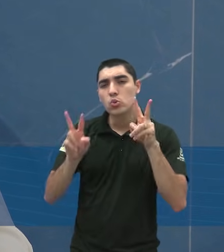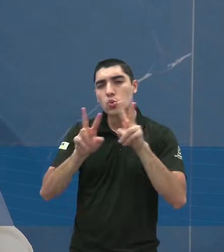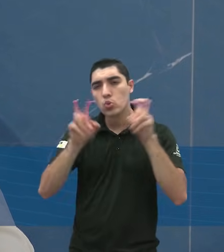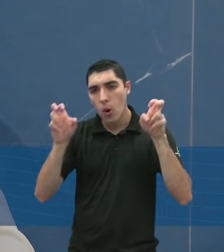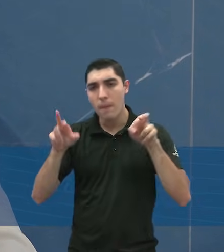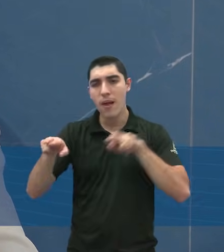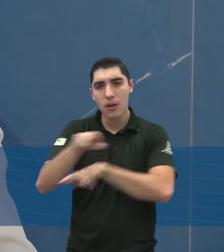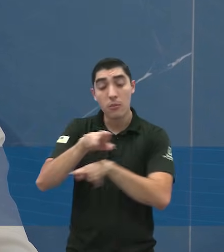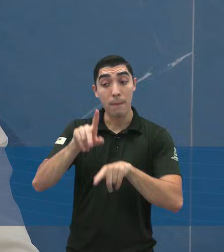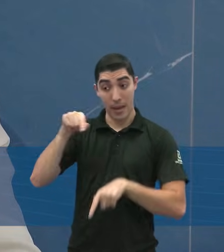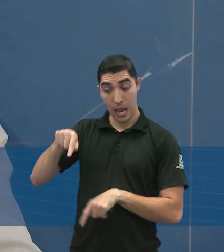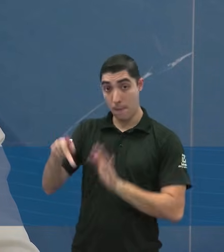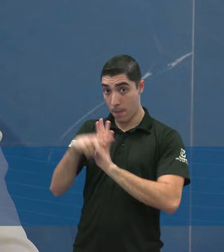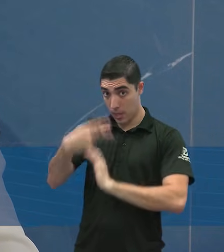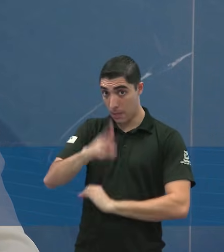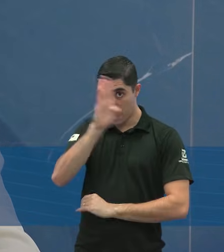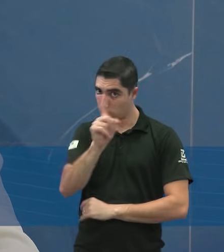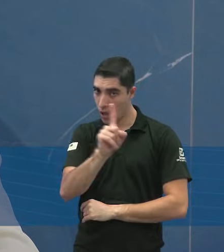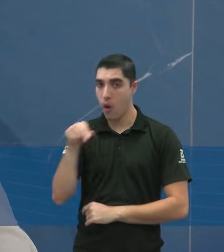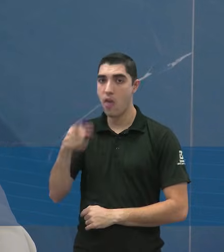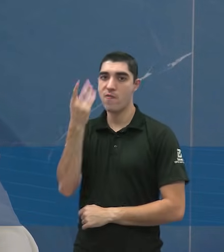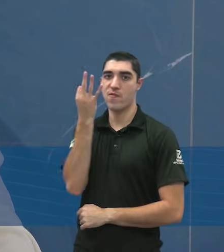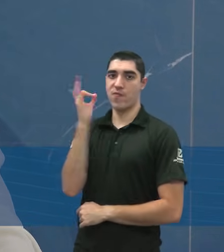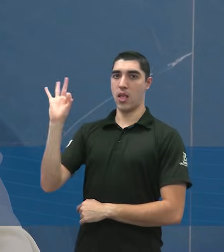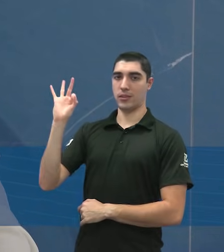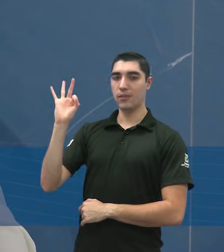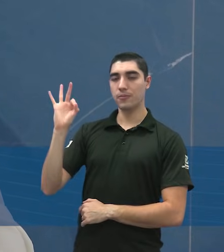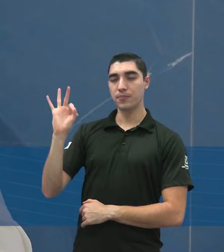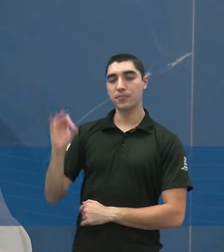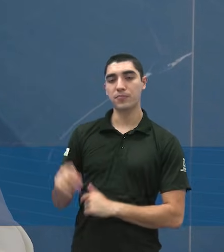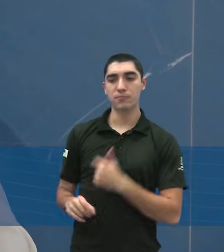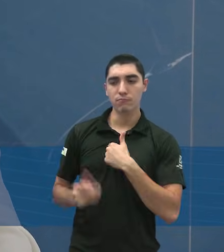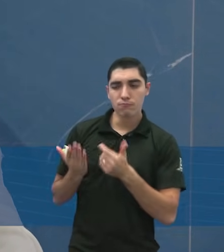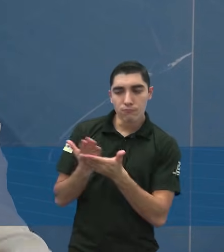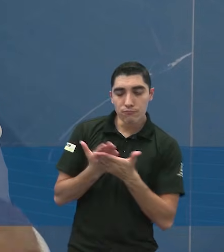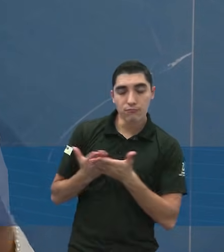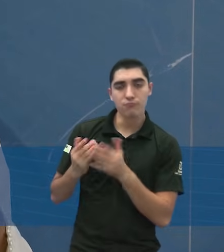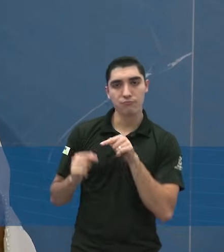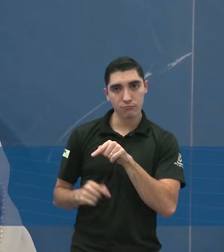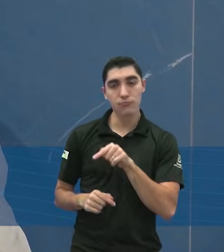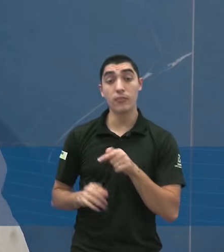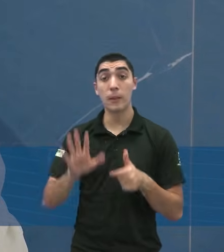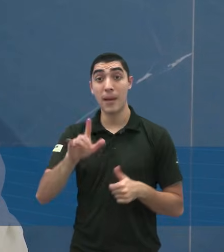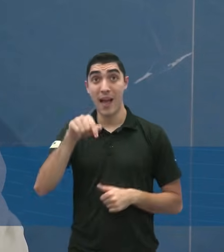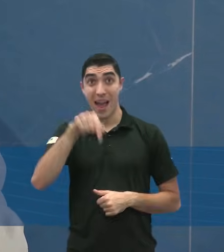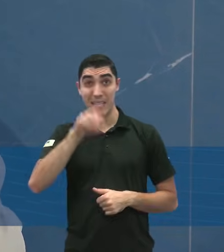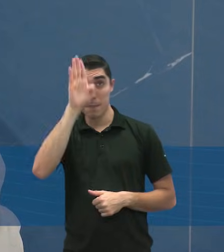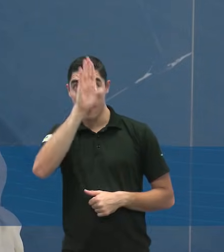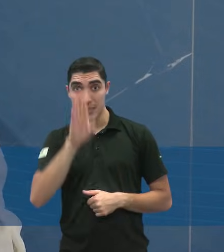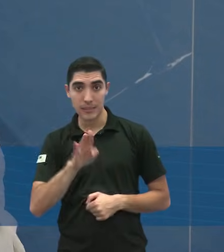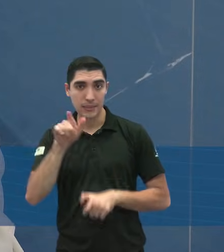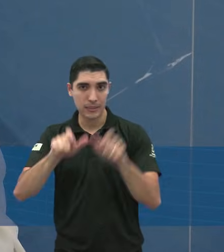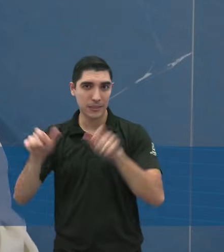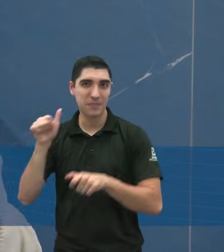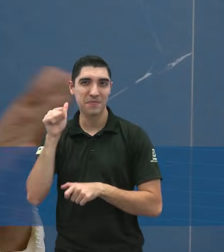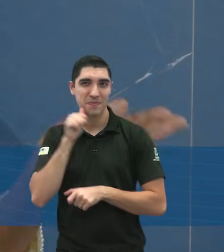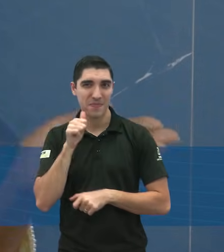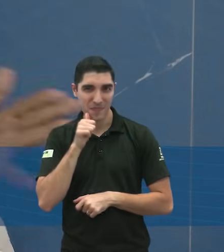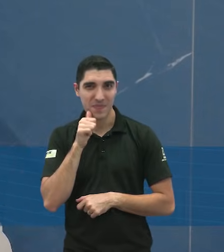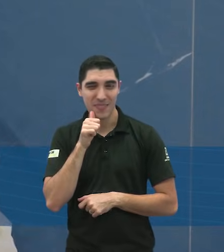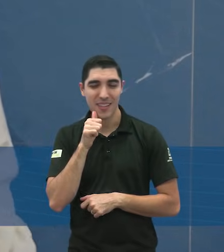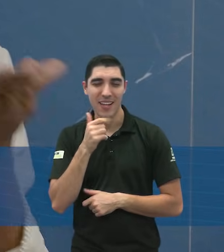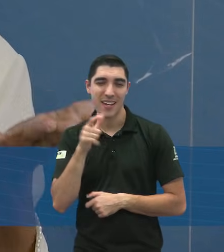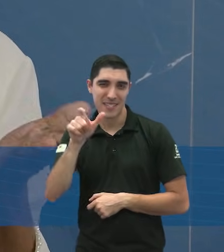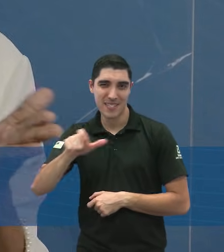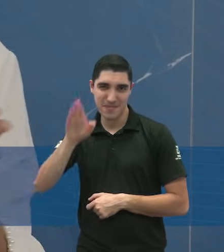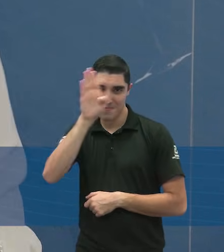dessas relações, mas não é um autor brasileiro, francês, né? Mas para citar brasileiras, né, claro que a